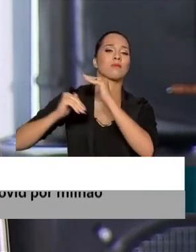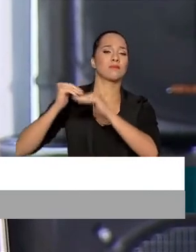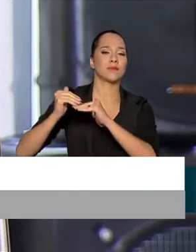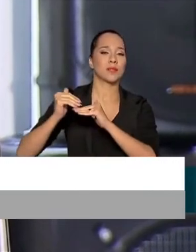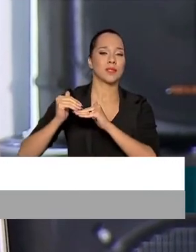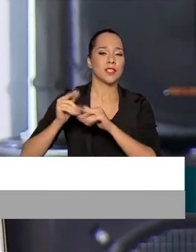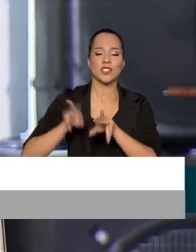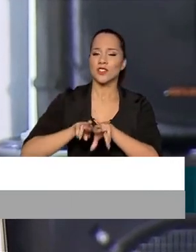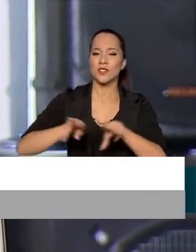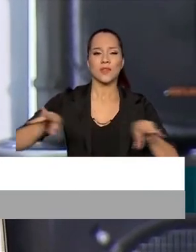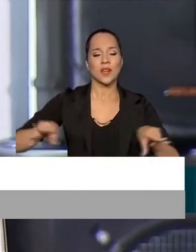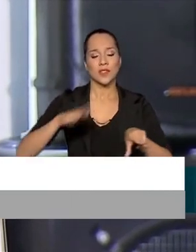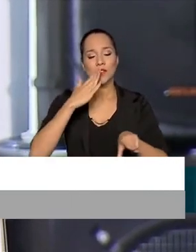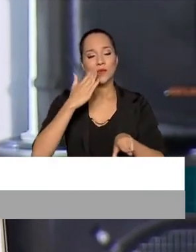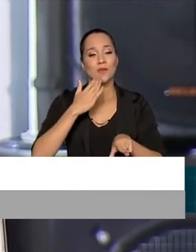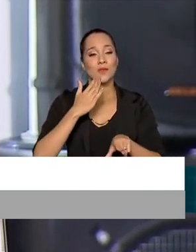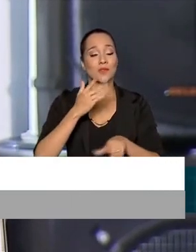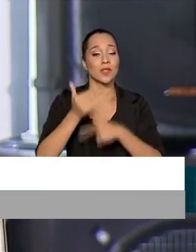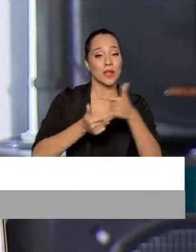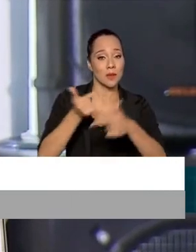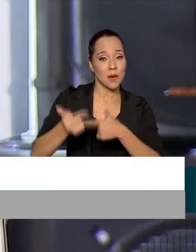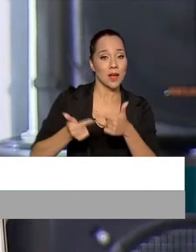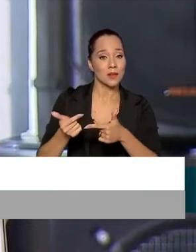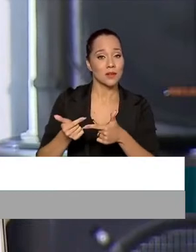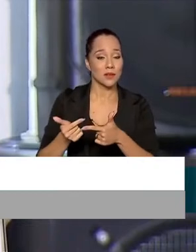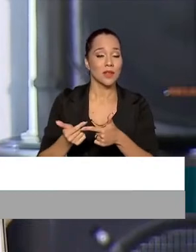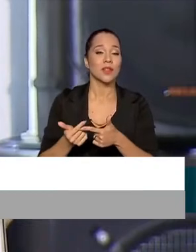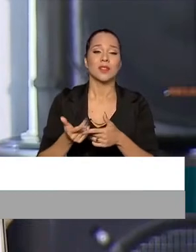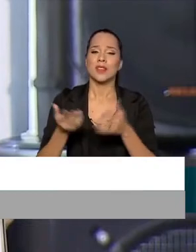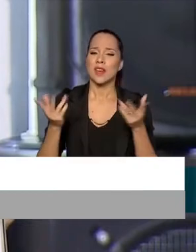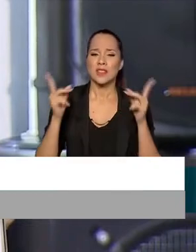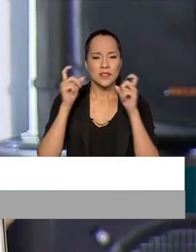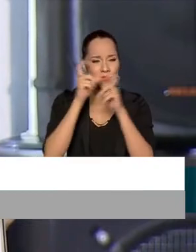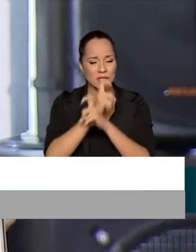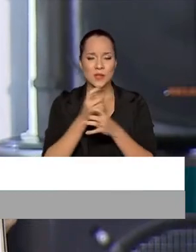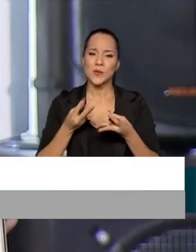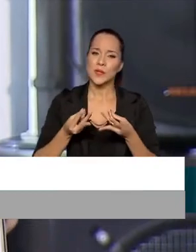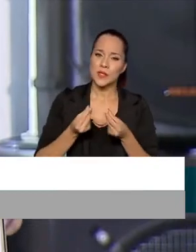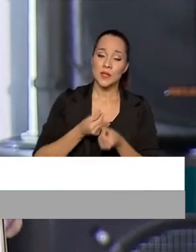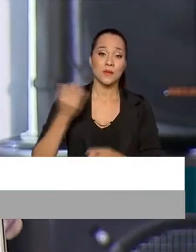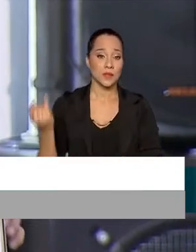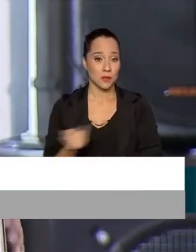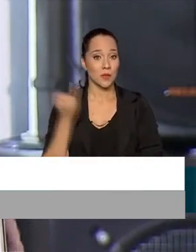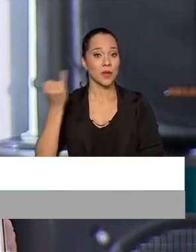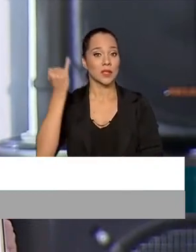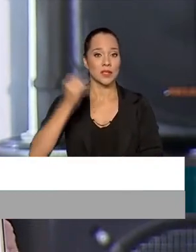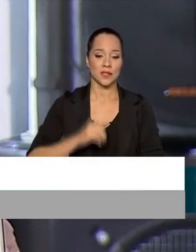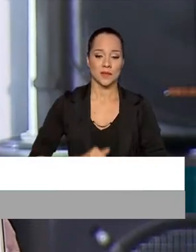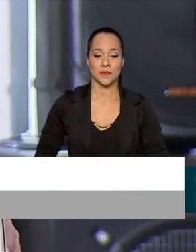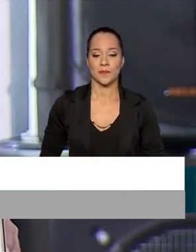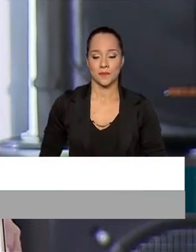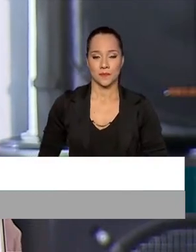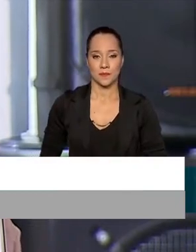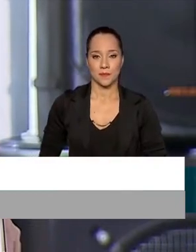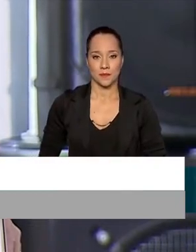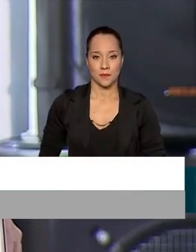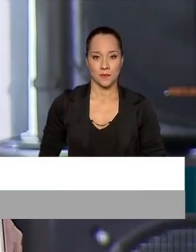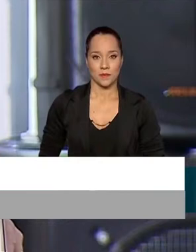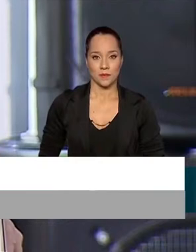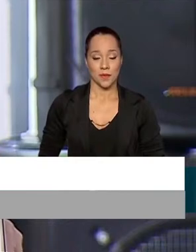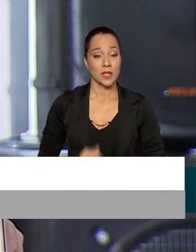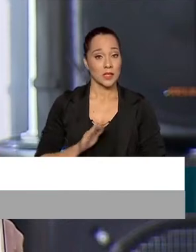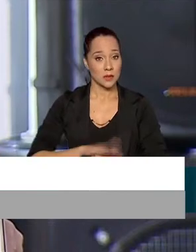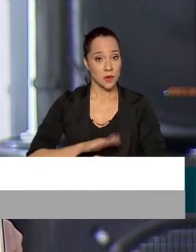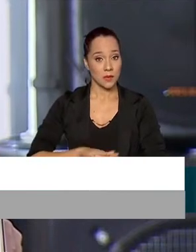de uma gama variada de missões simultâneas, complexas, sensíveis e importantes para a nação brasileira.